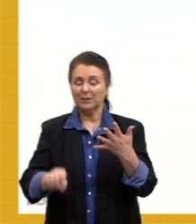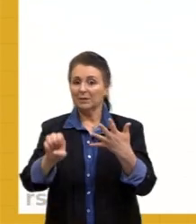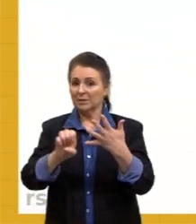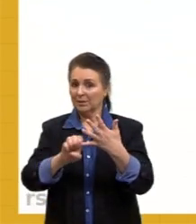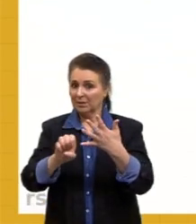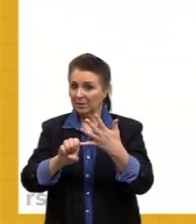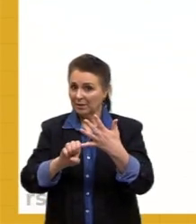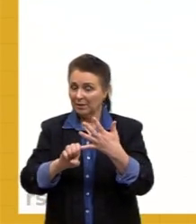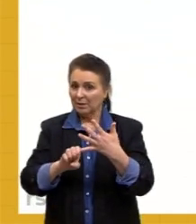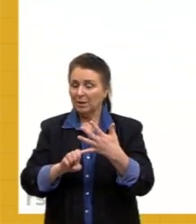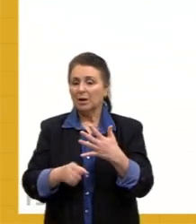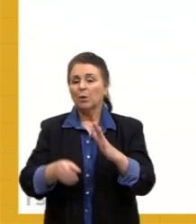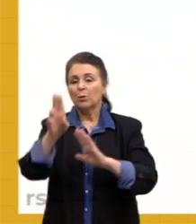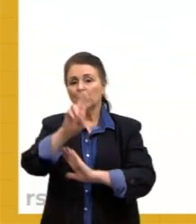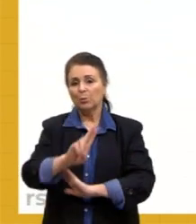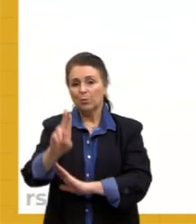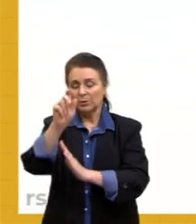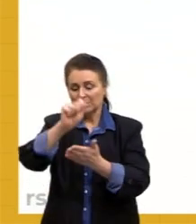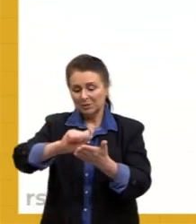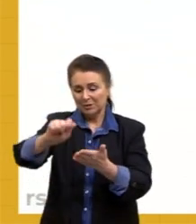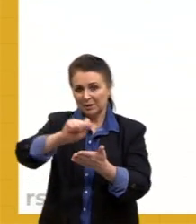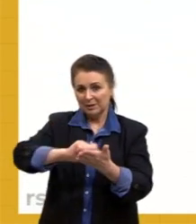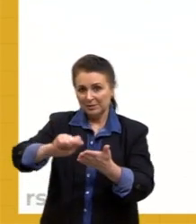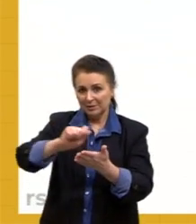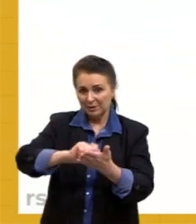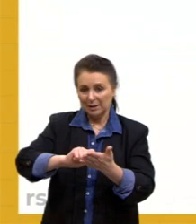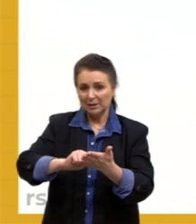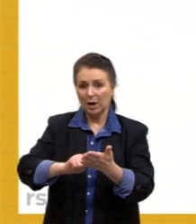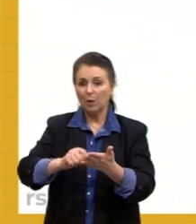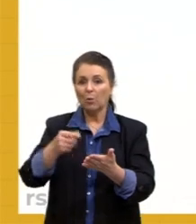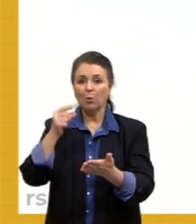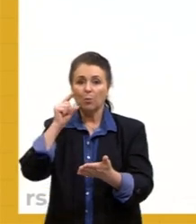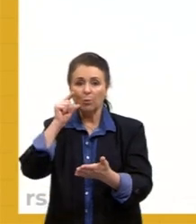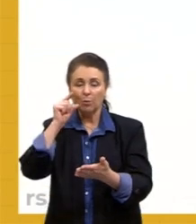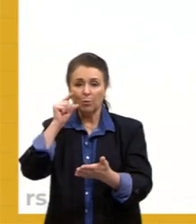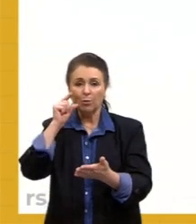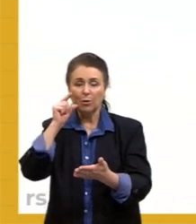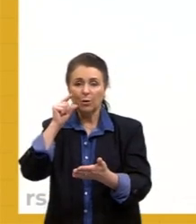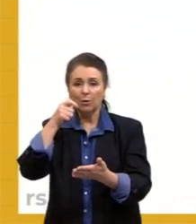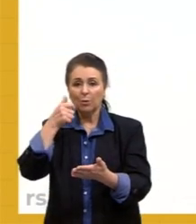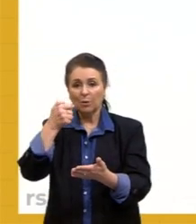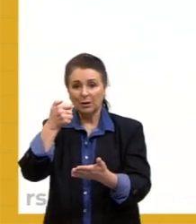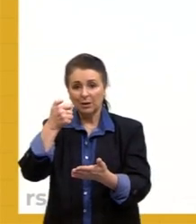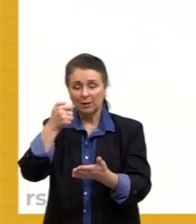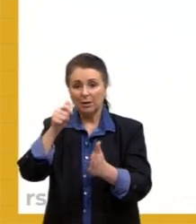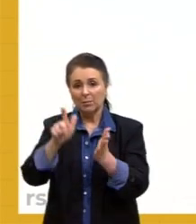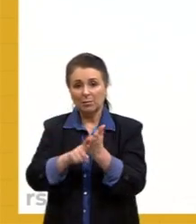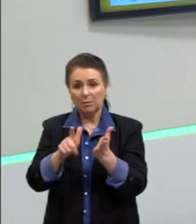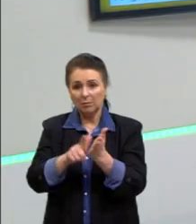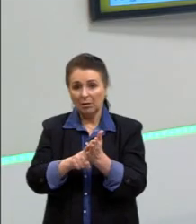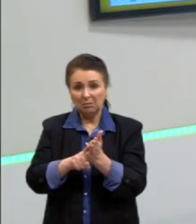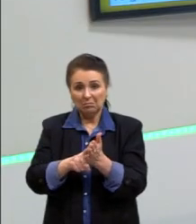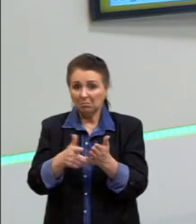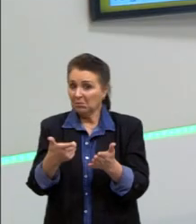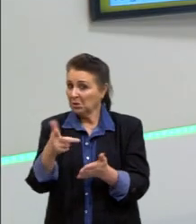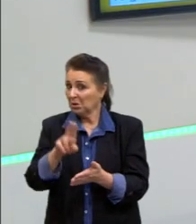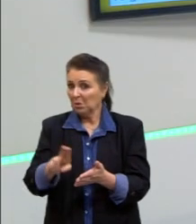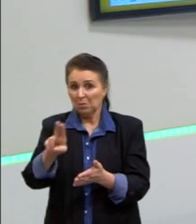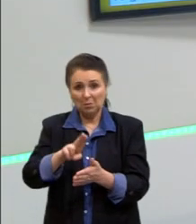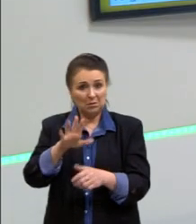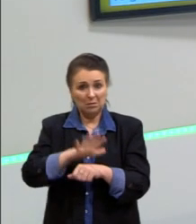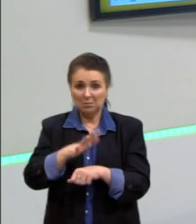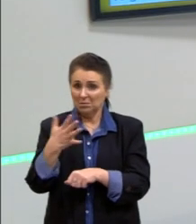considera que utilização da com caneta e papel seja primitiva para os dias atuais nem se falou isso